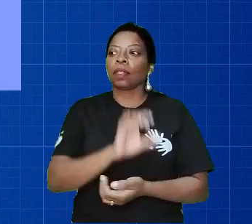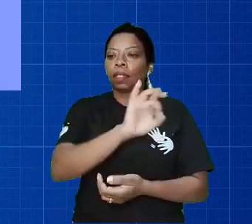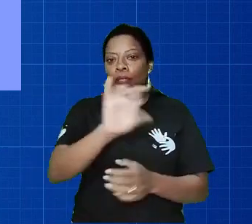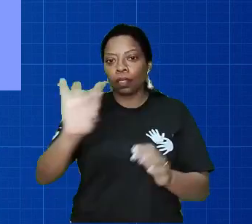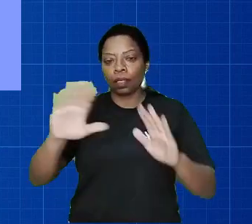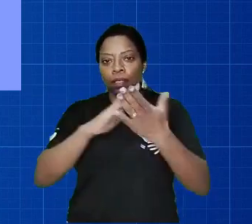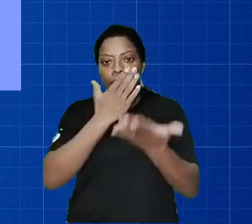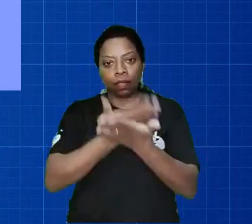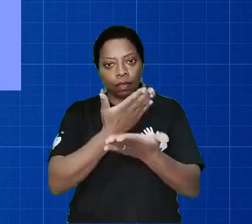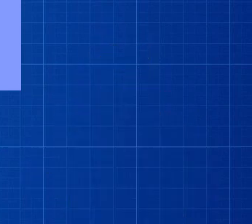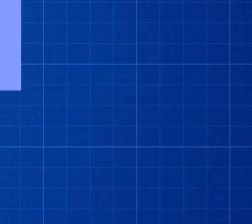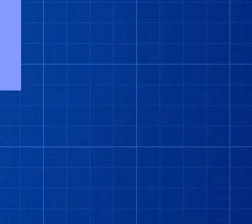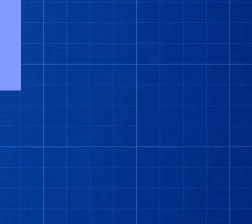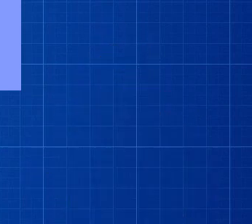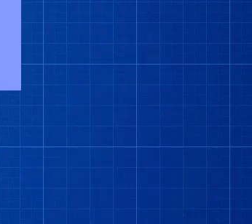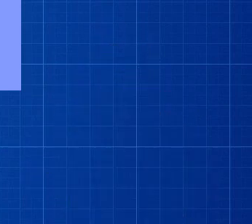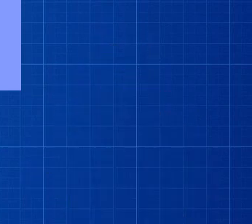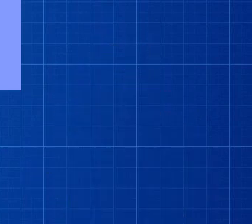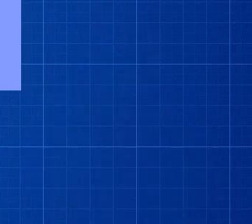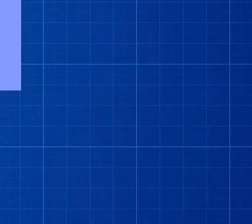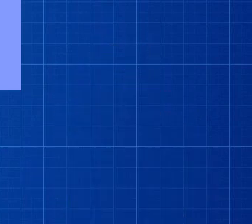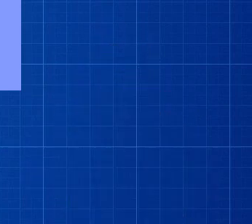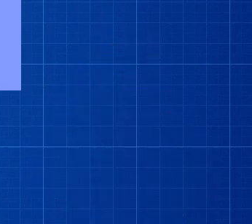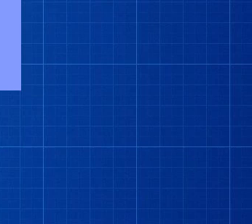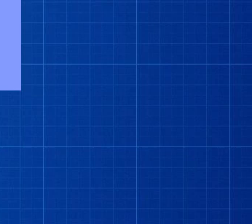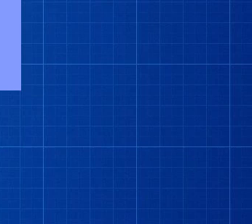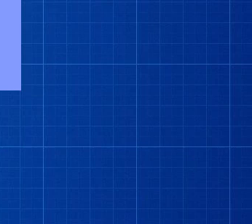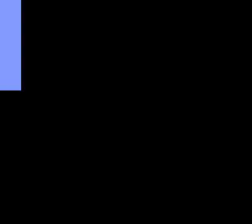APPF. Desta forma, é imprescindível que